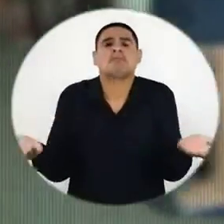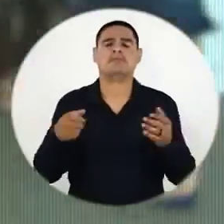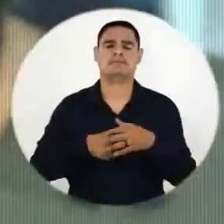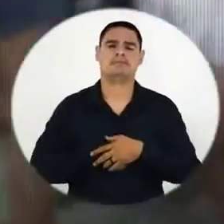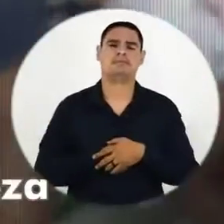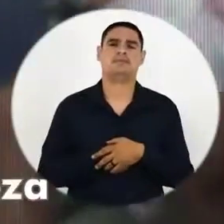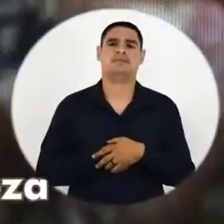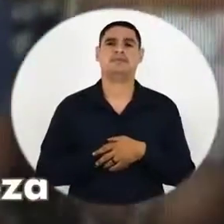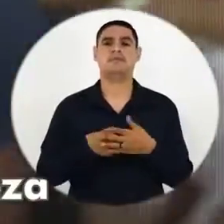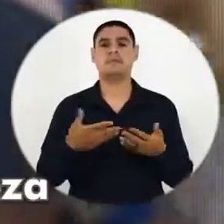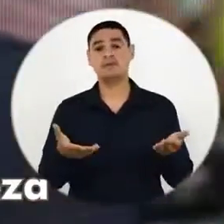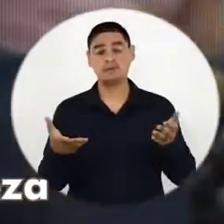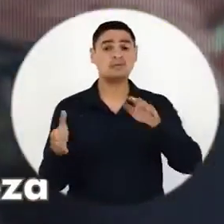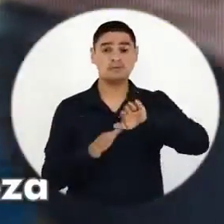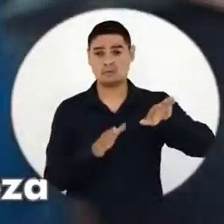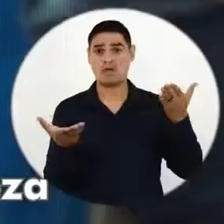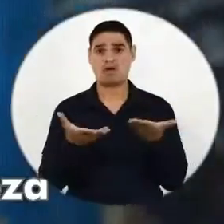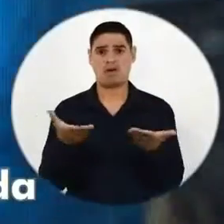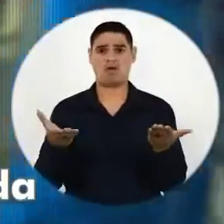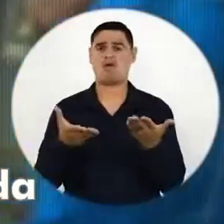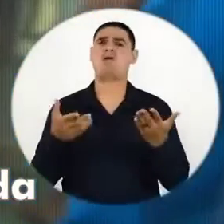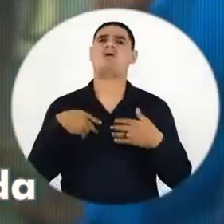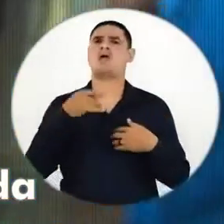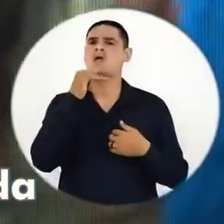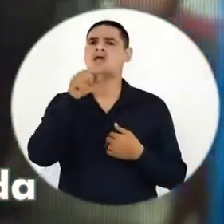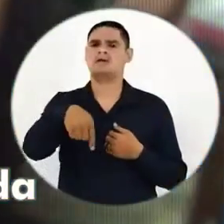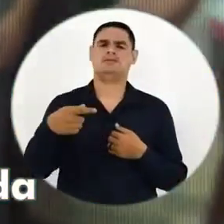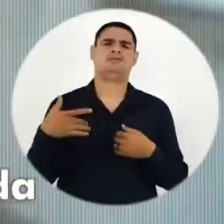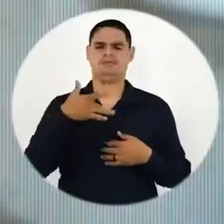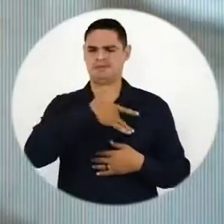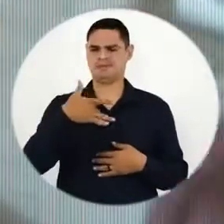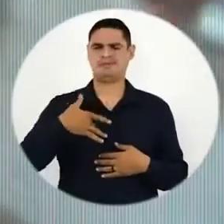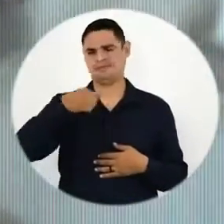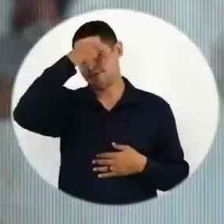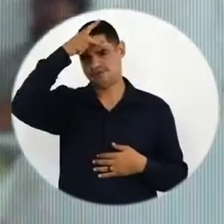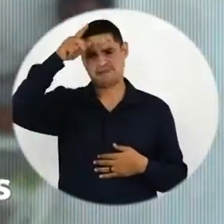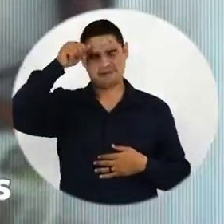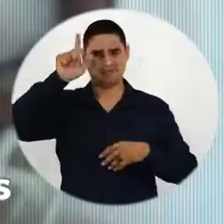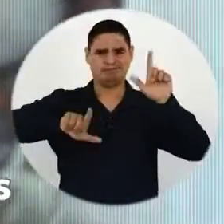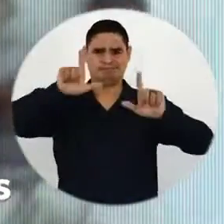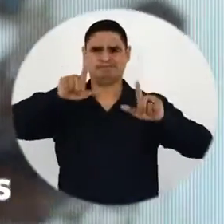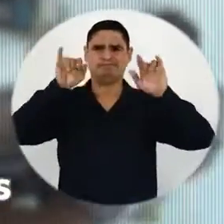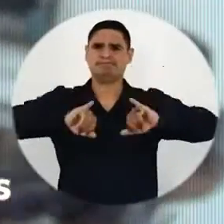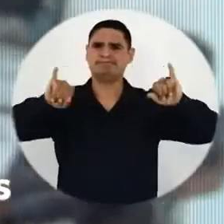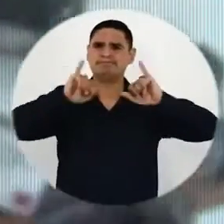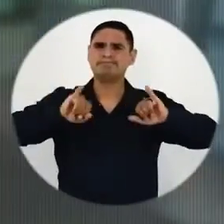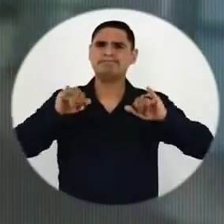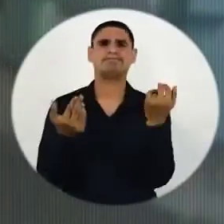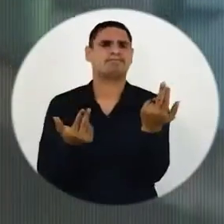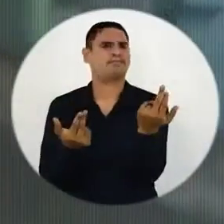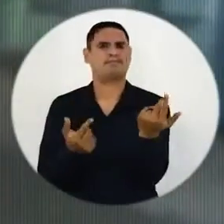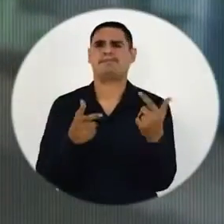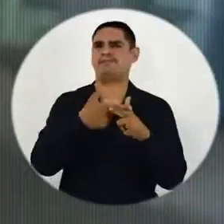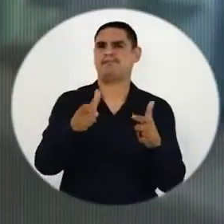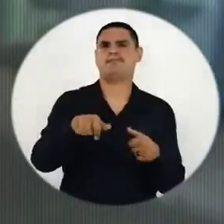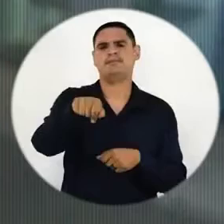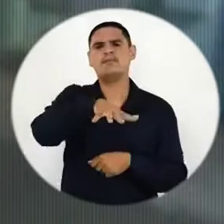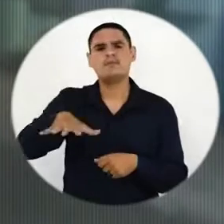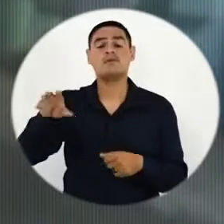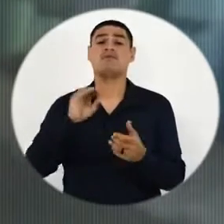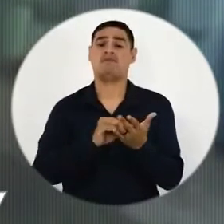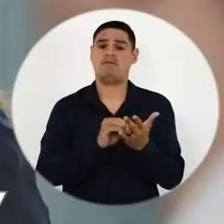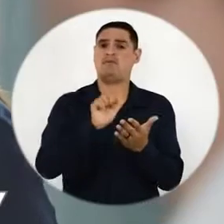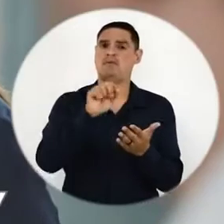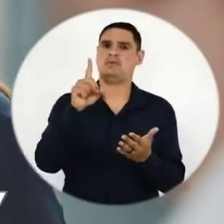aos fatos. A saúde pública de Fortaleza só funciona na propaganda de TV. É o mesmo problema das outras áreas, má